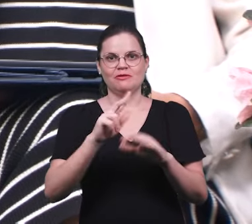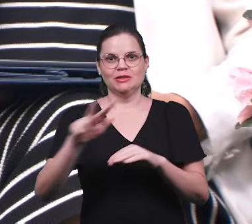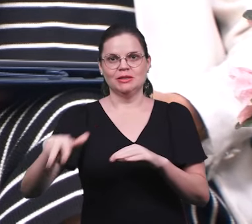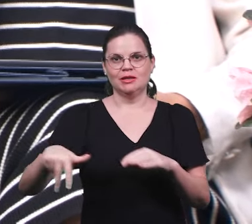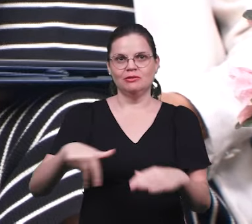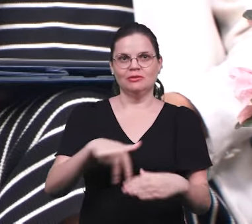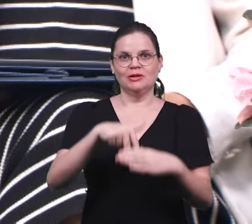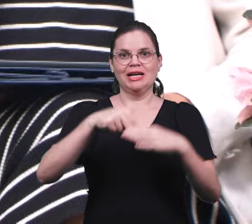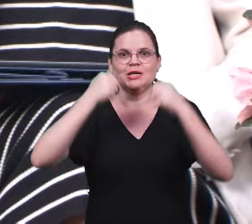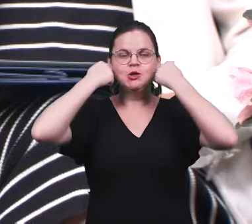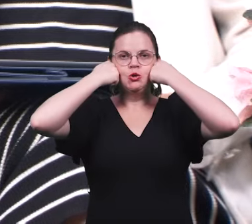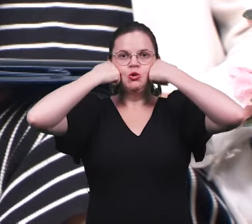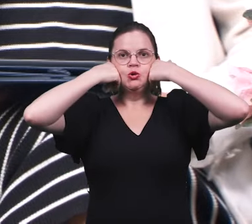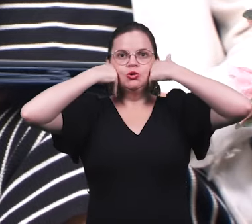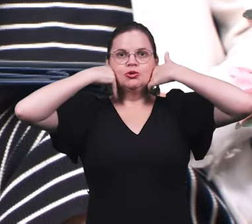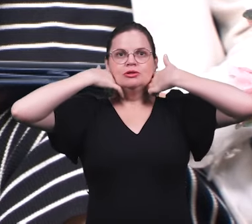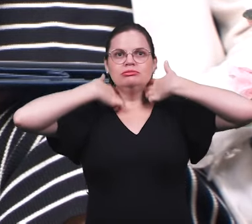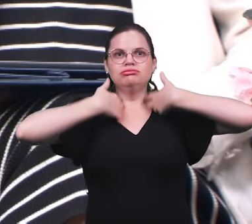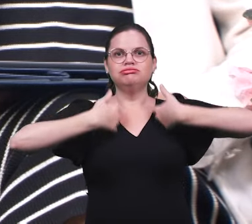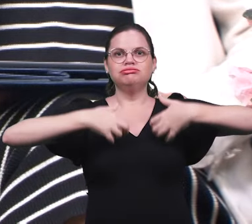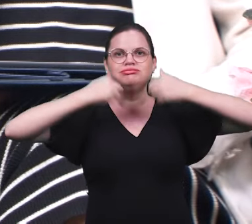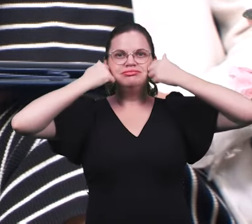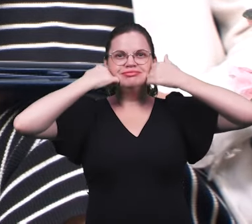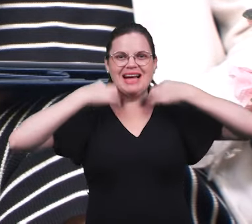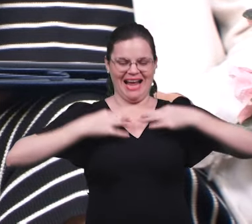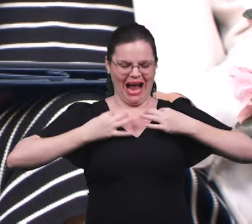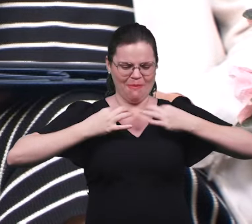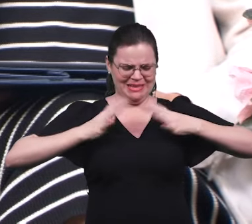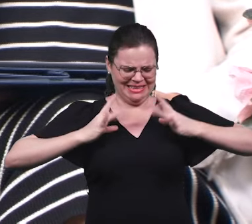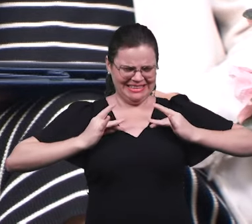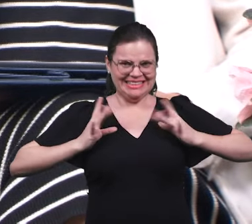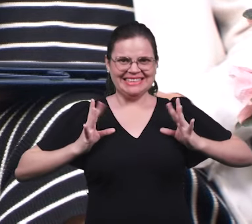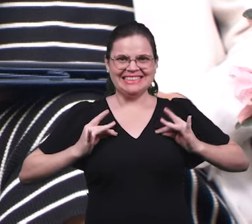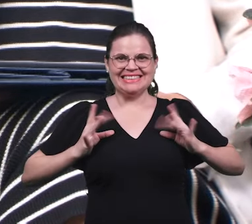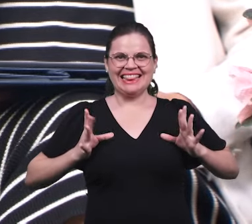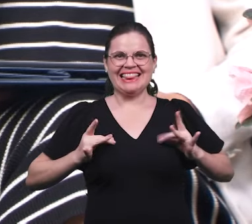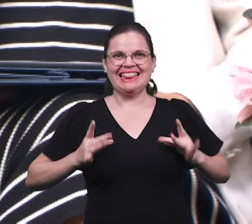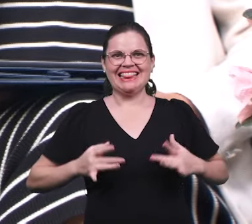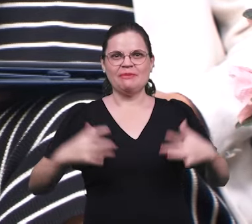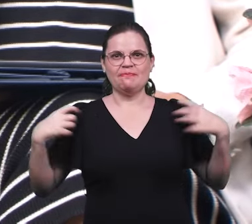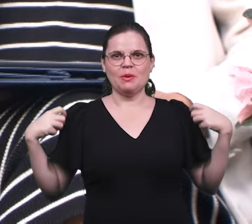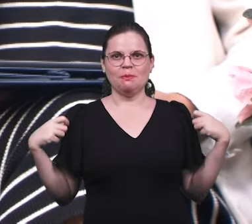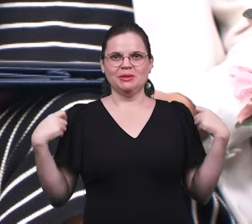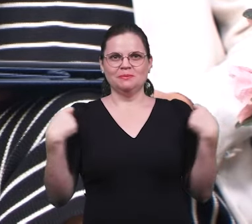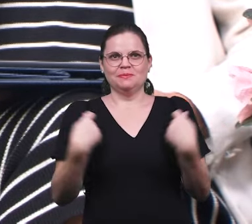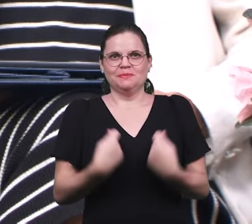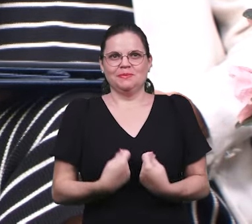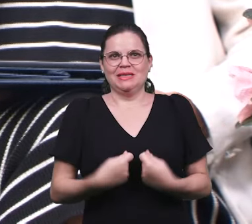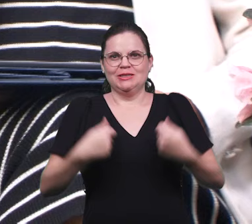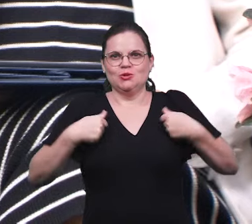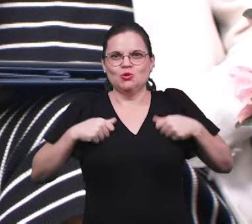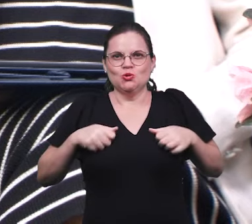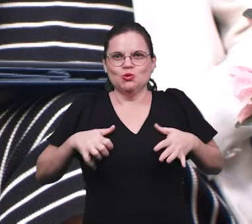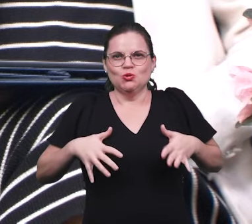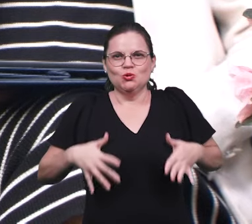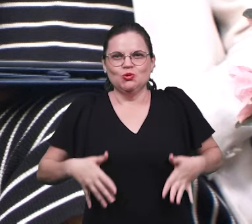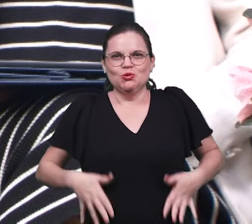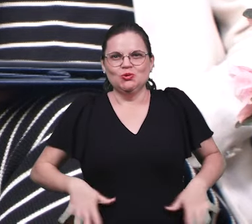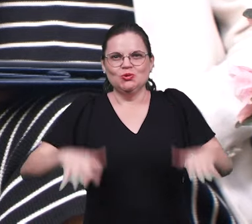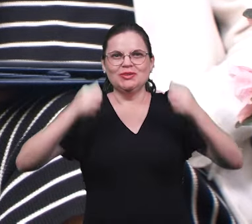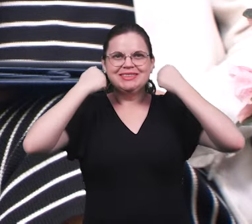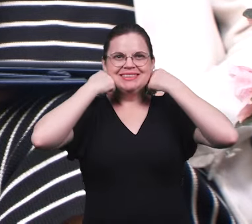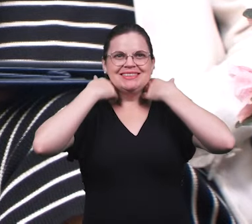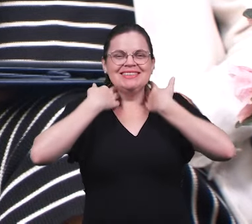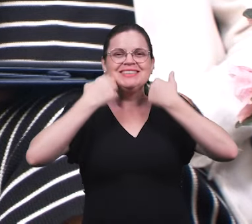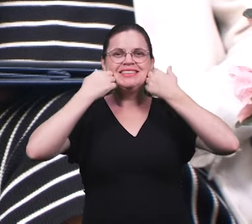eu transpirei. Eu saí de lá com a camisa molhada. Eu botei um blazer e saí de lá com a camisa